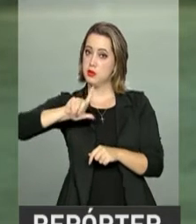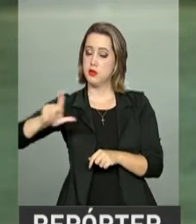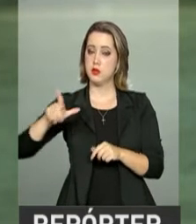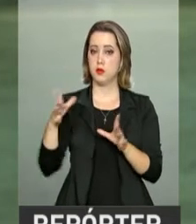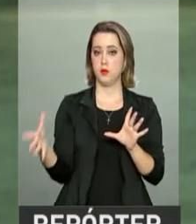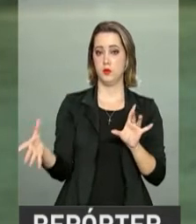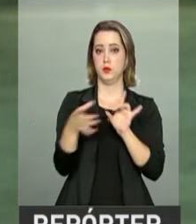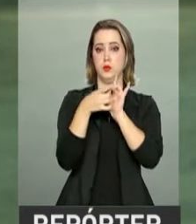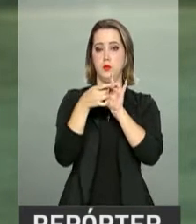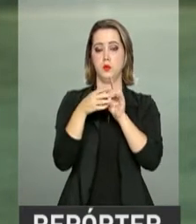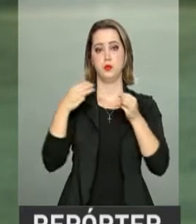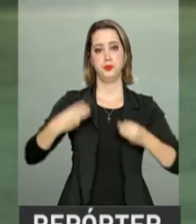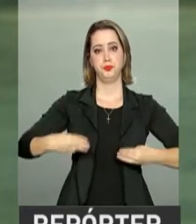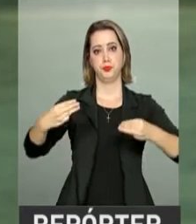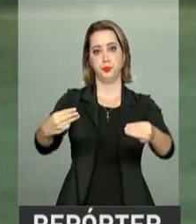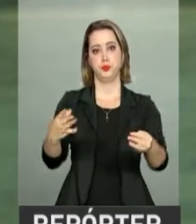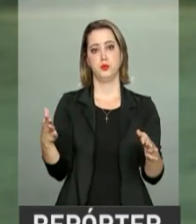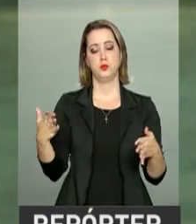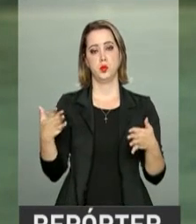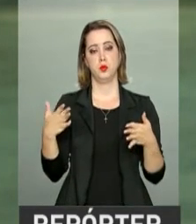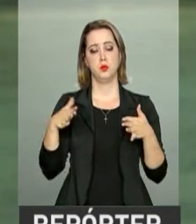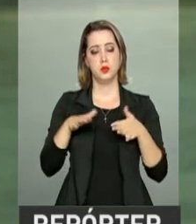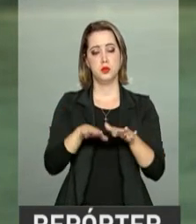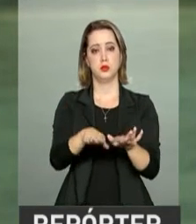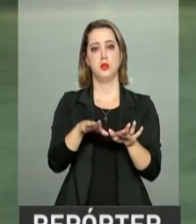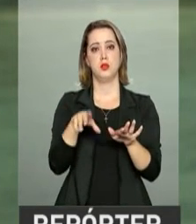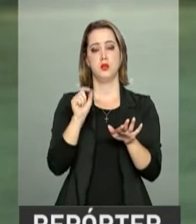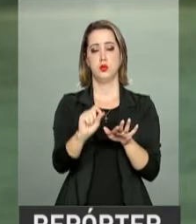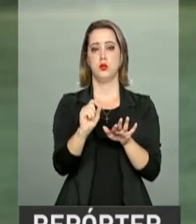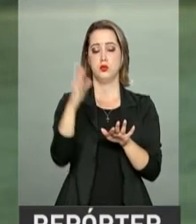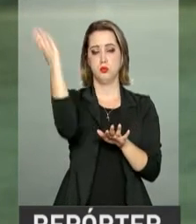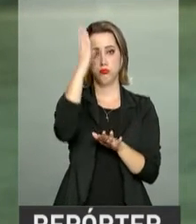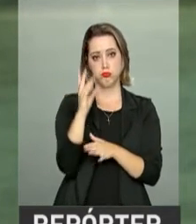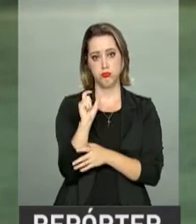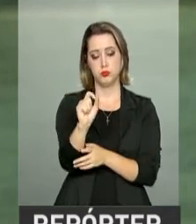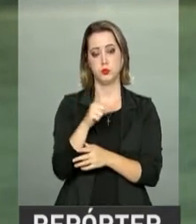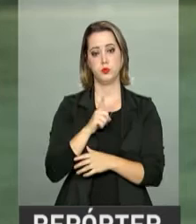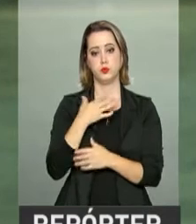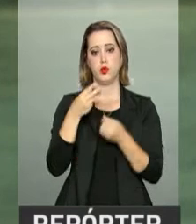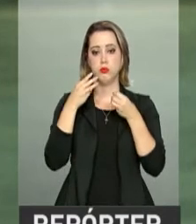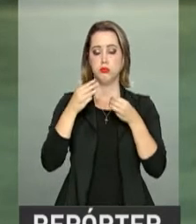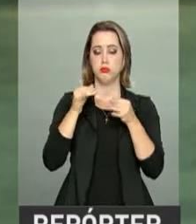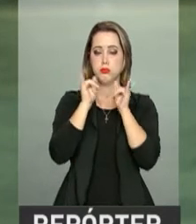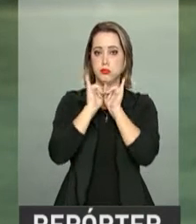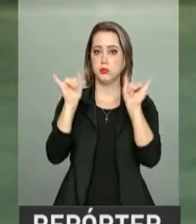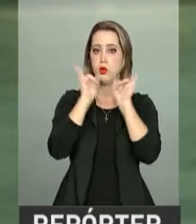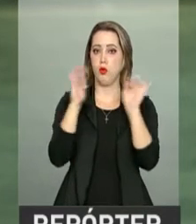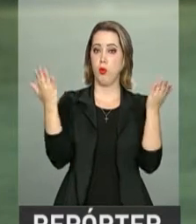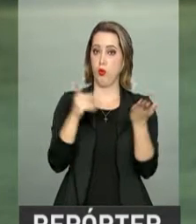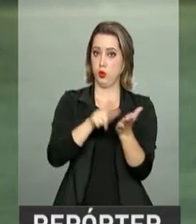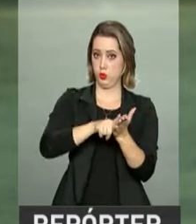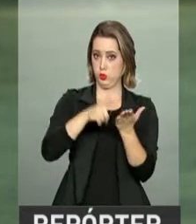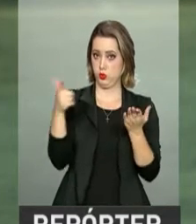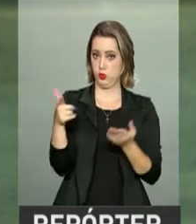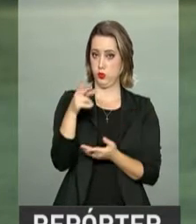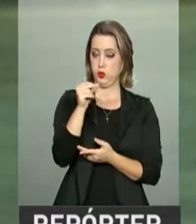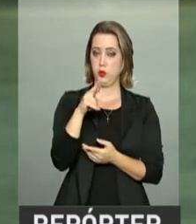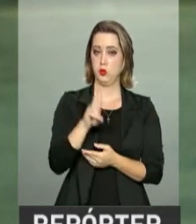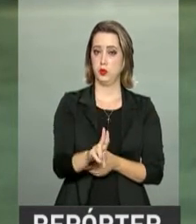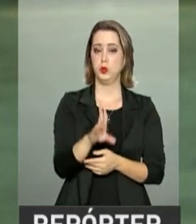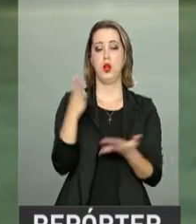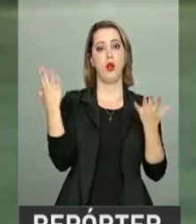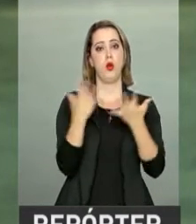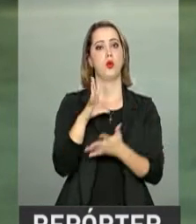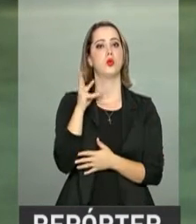integração nacional os decretos foram publicados no decorrer desta segunda feira no diário oficial da união só ao